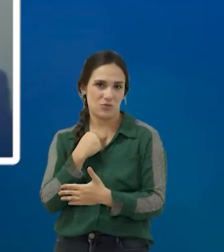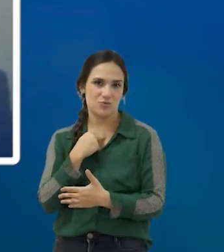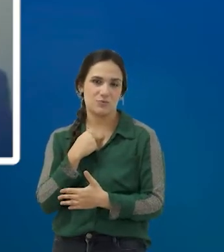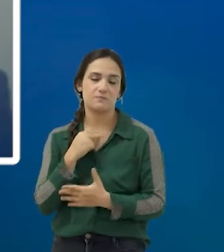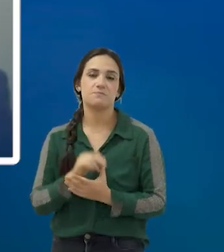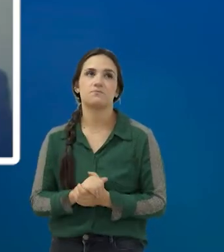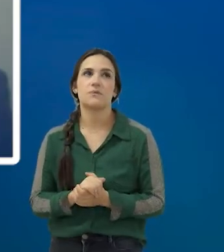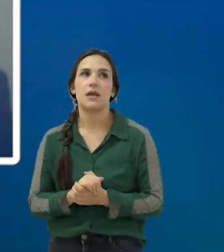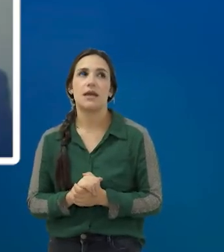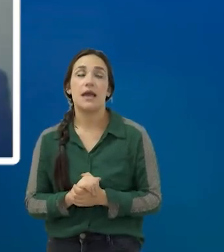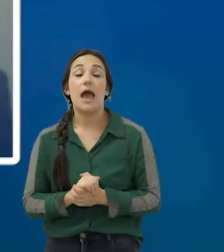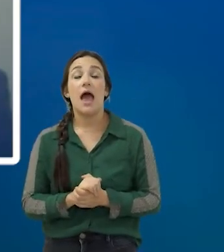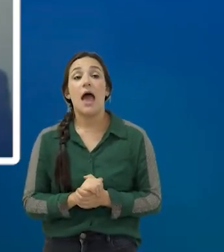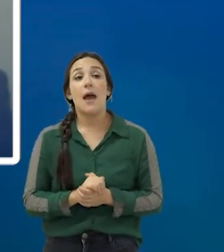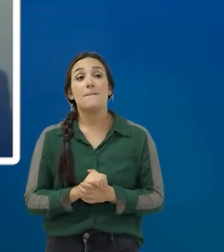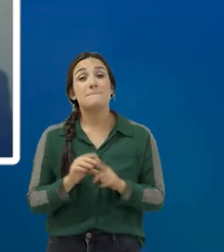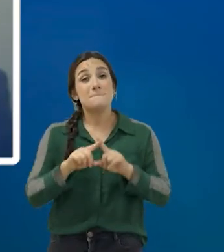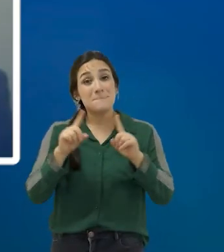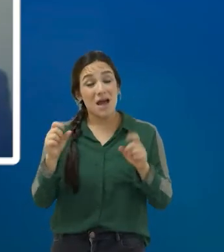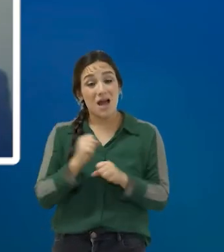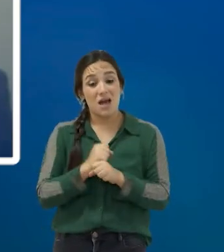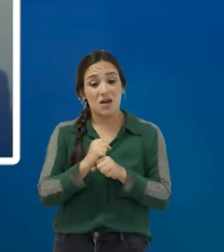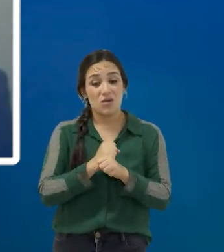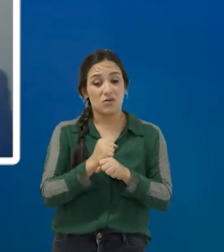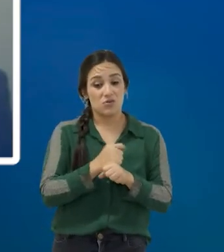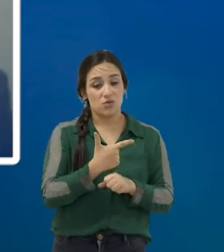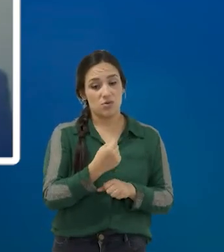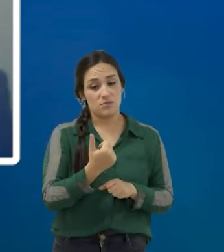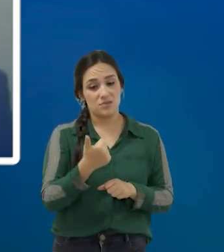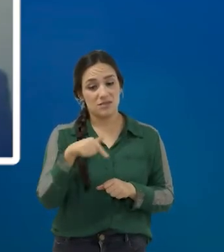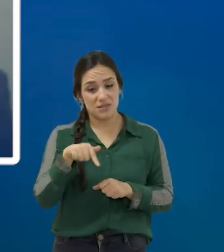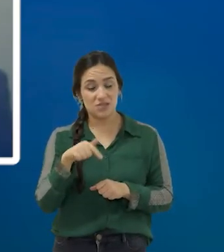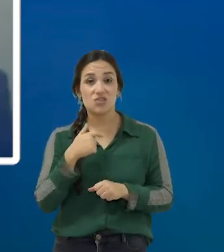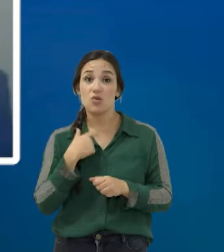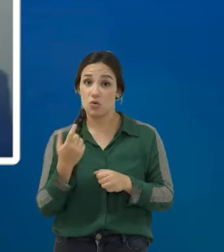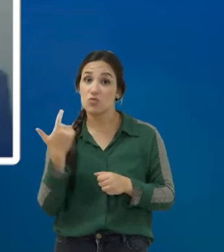desde 2017, fevereiro de 2017, eu pude